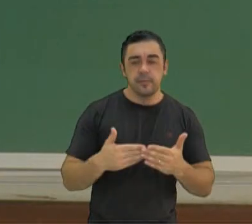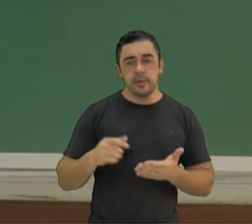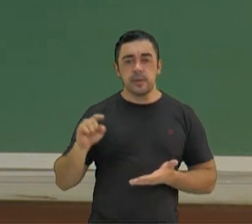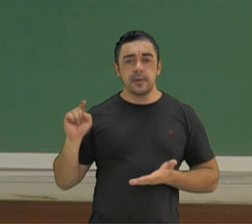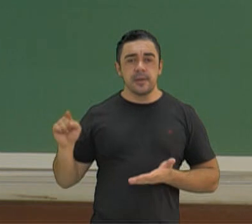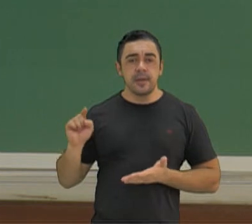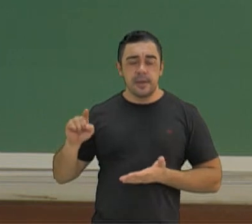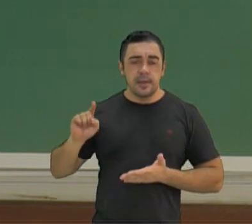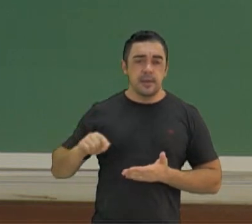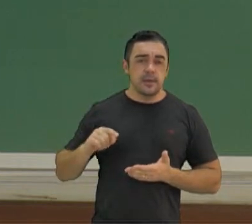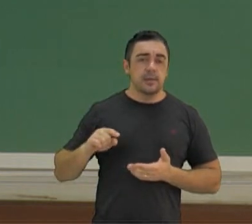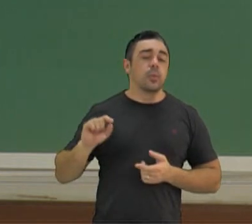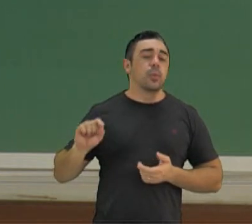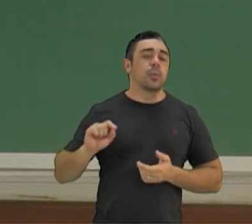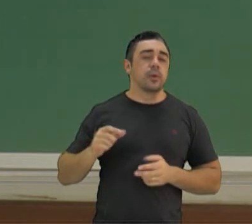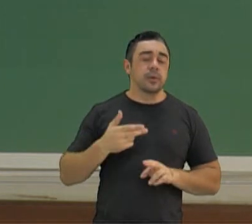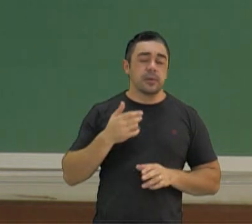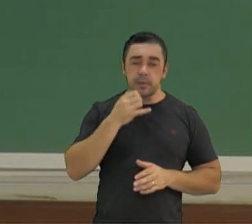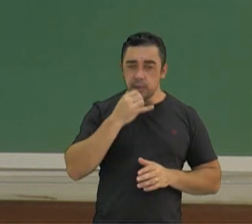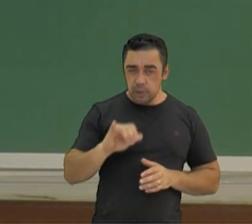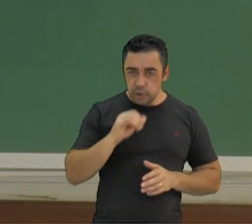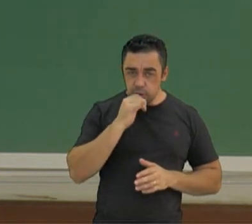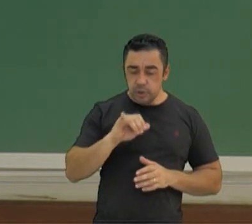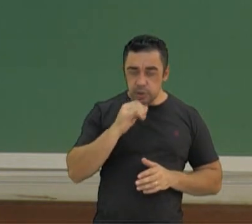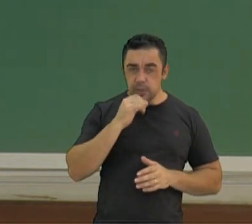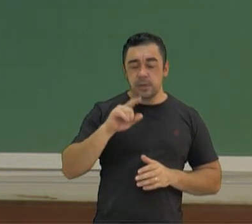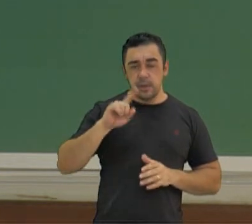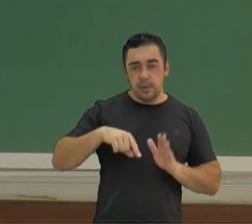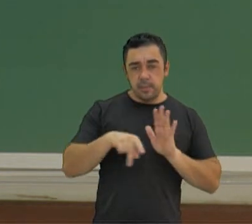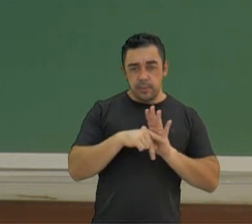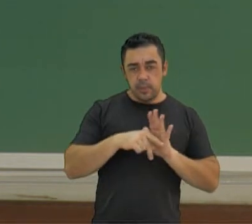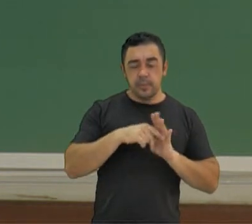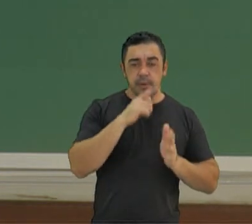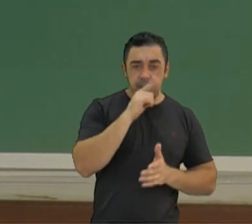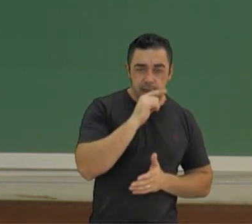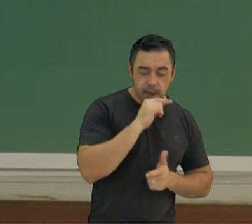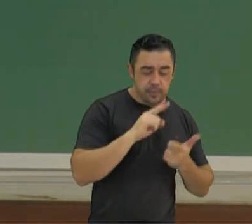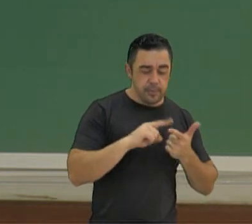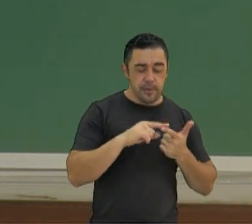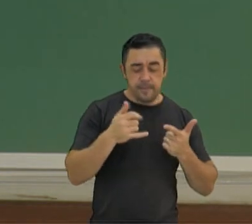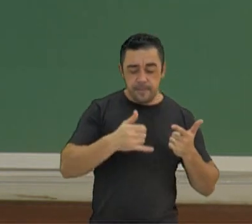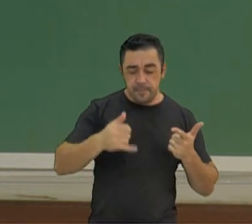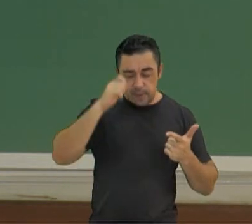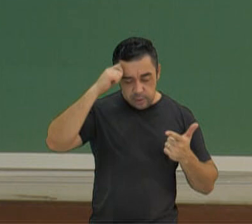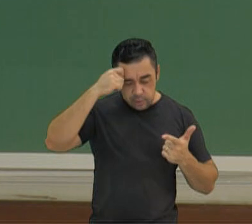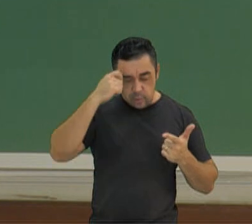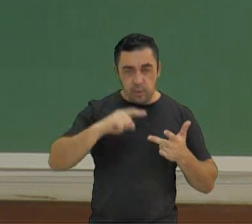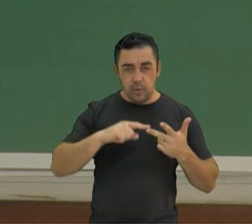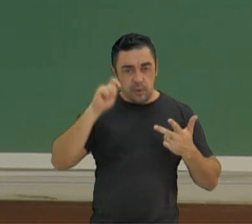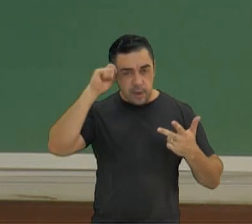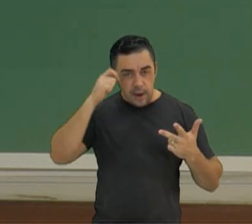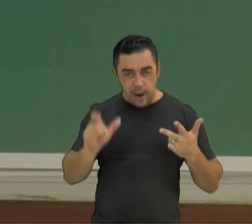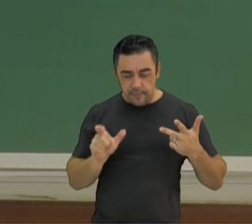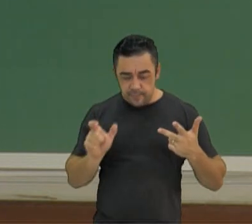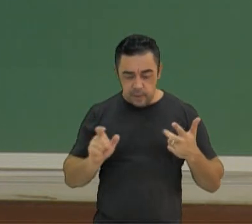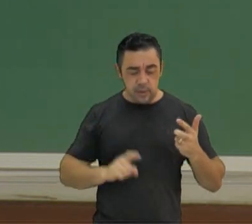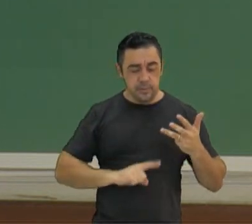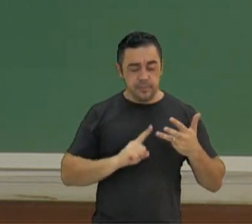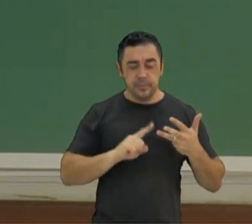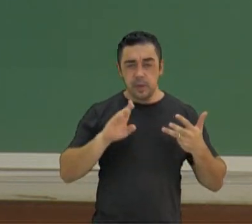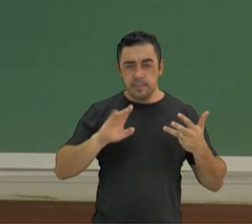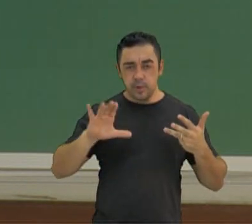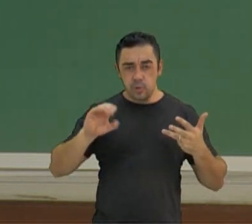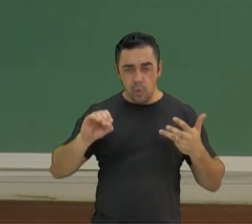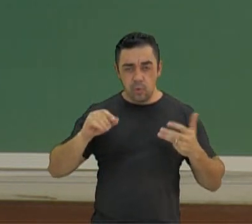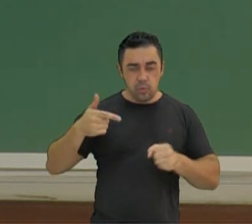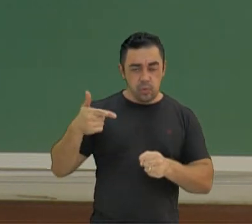foi embasada pela energia hidrelétrica, pelo petróleo, pelo carvão mineral, pelos biocombustíveis